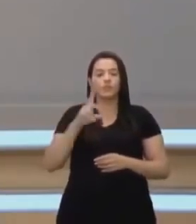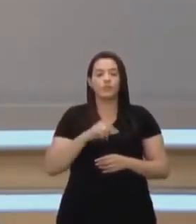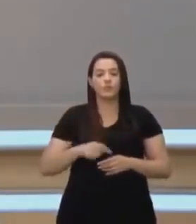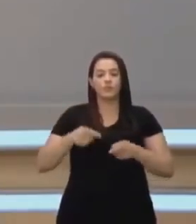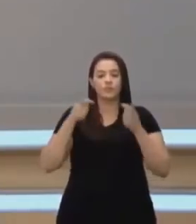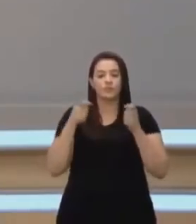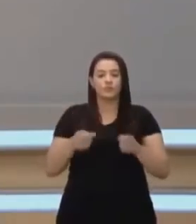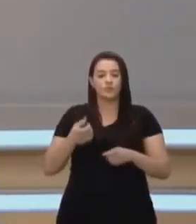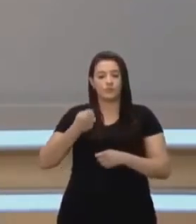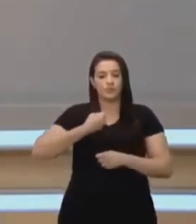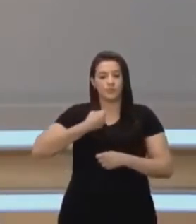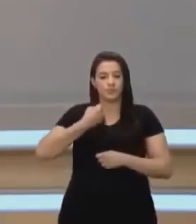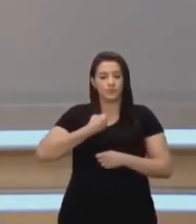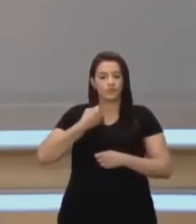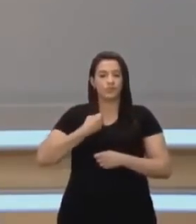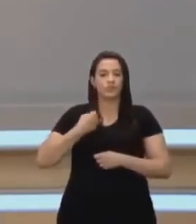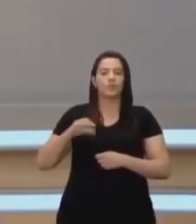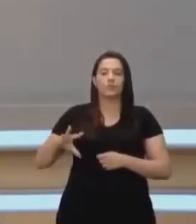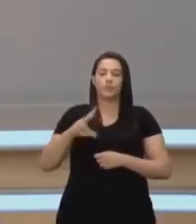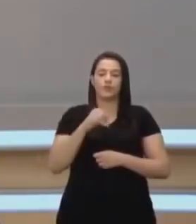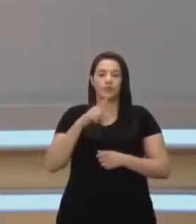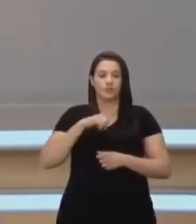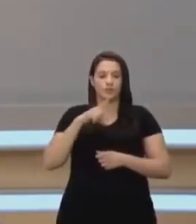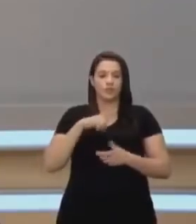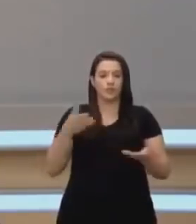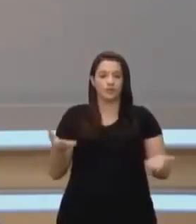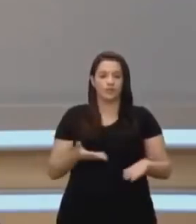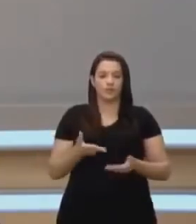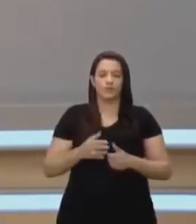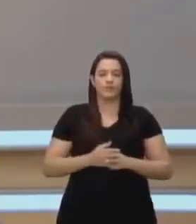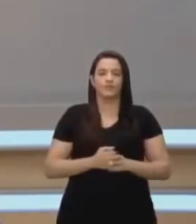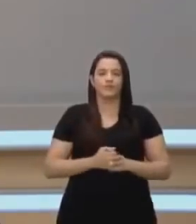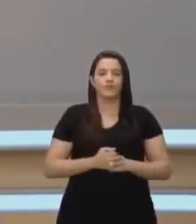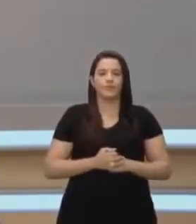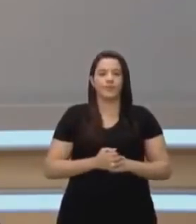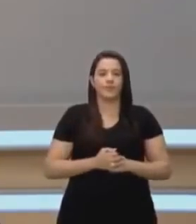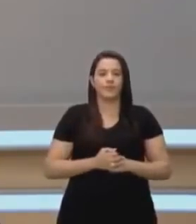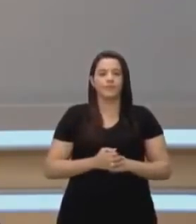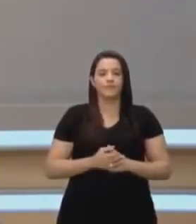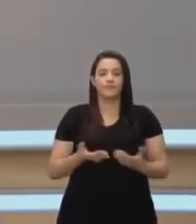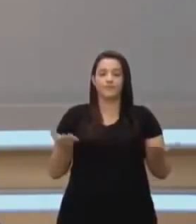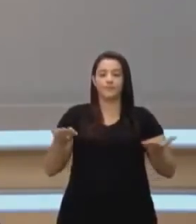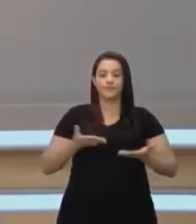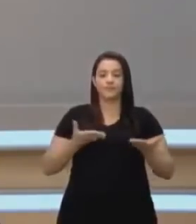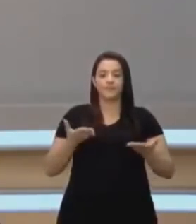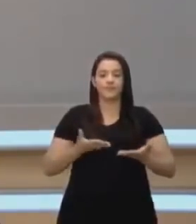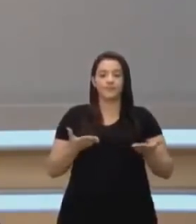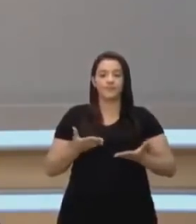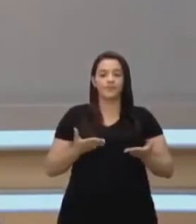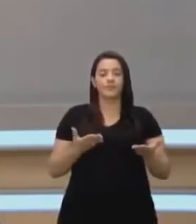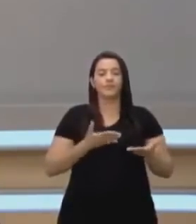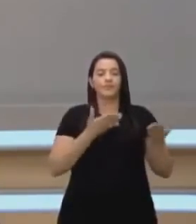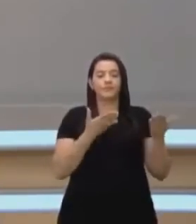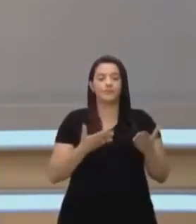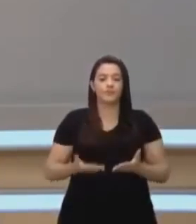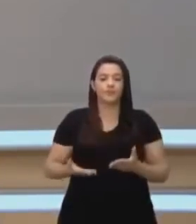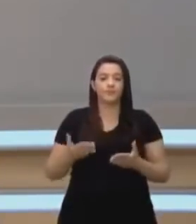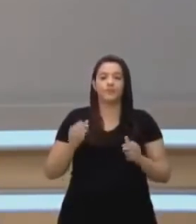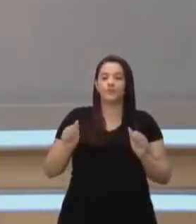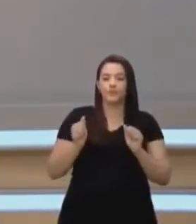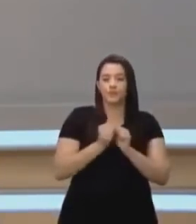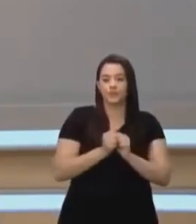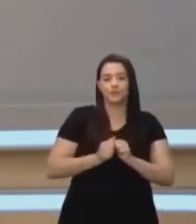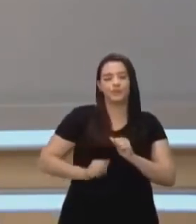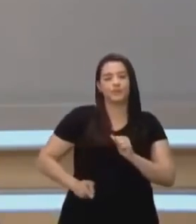número, porque ele é o parâmetro que a gente tem atualmente, né? E agora, né, a gente faz esse chamado aí do